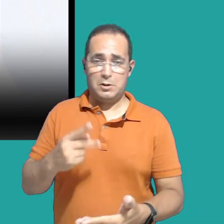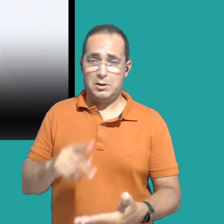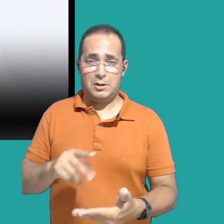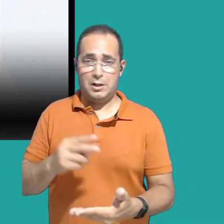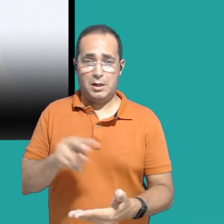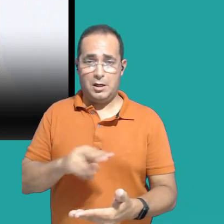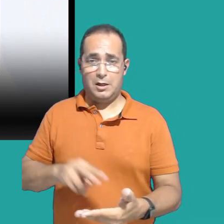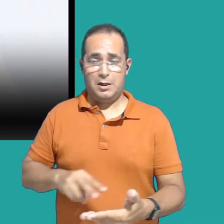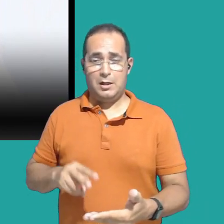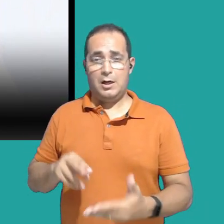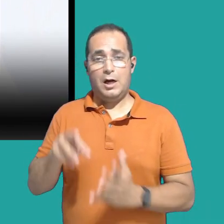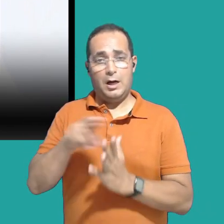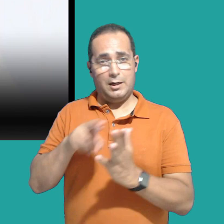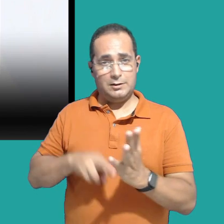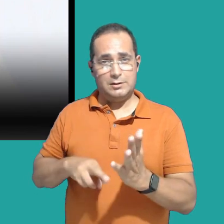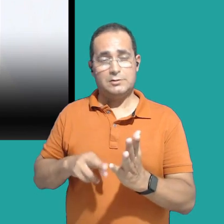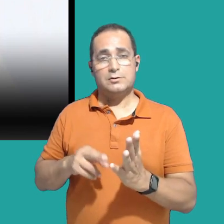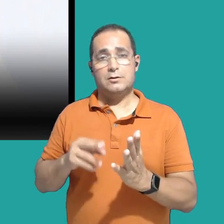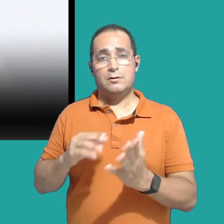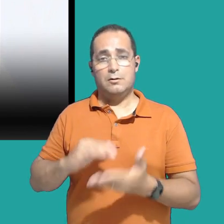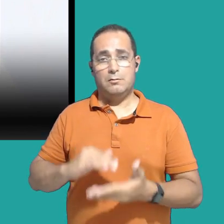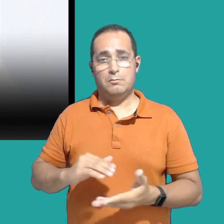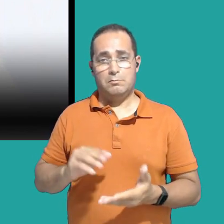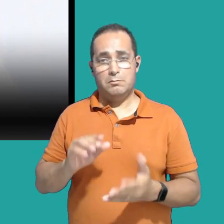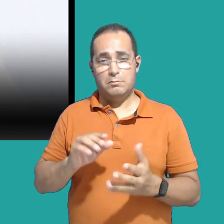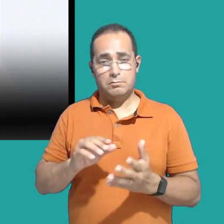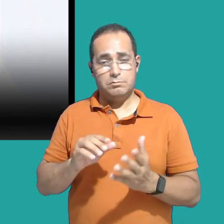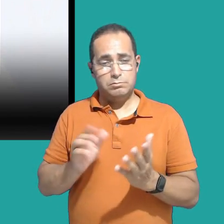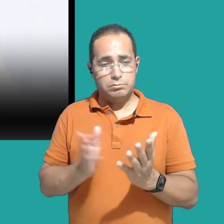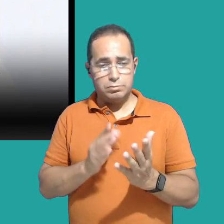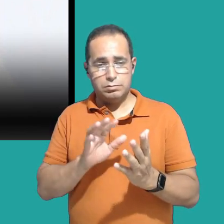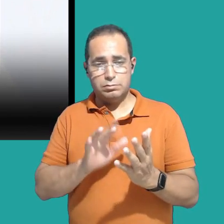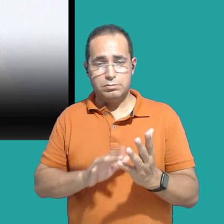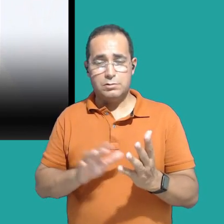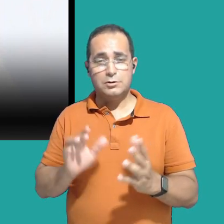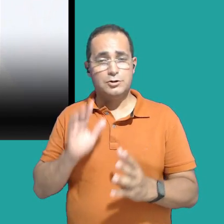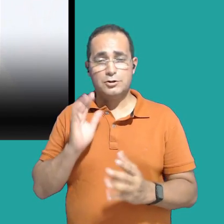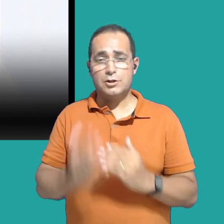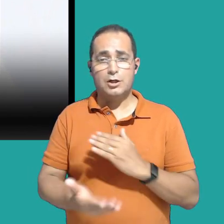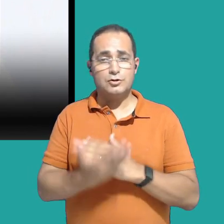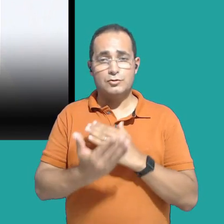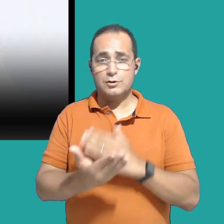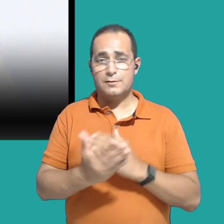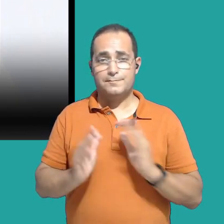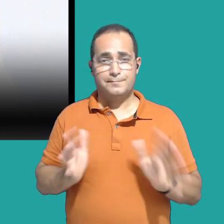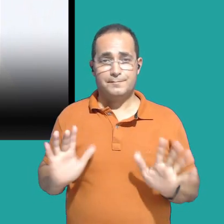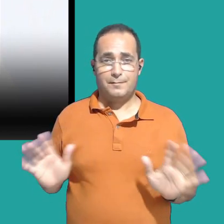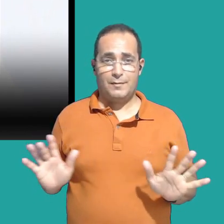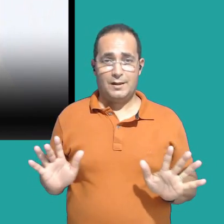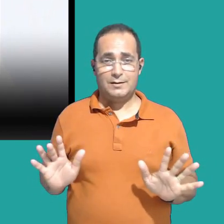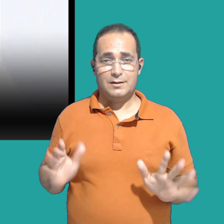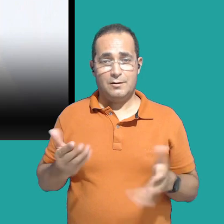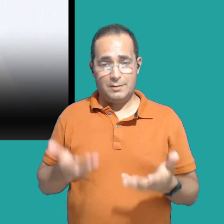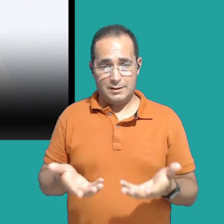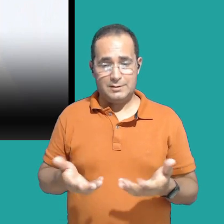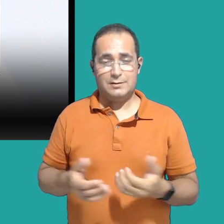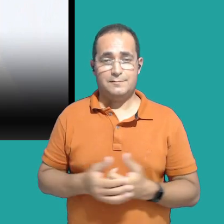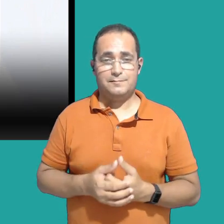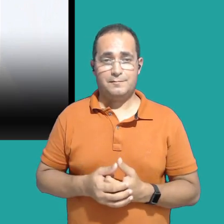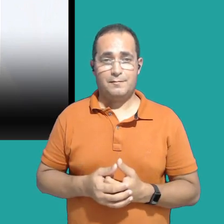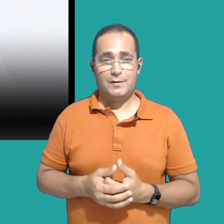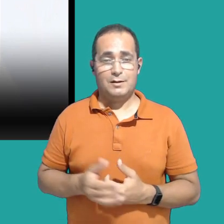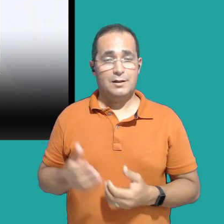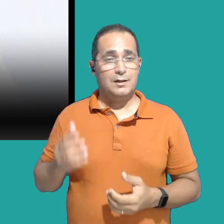próprio computador lê. A redação a gente faz no bloco de notas, assim, por exemplo, já ajuda. Então, assim,